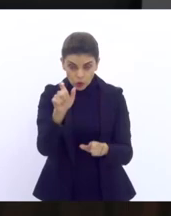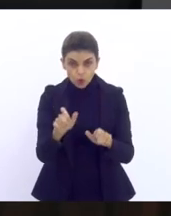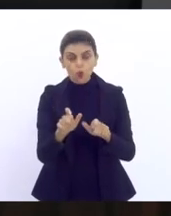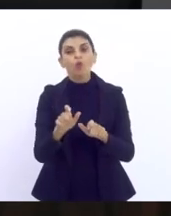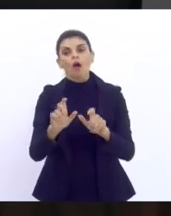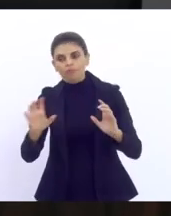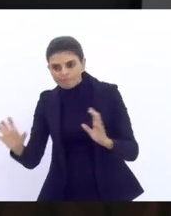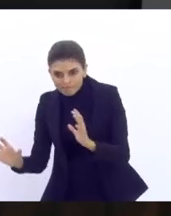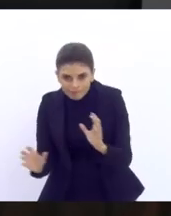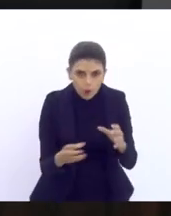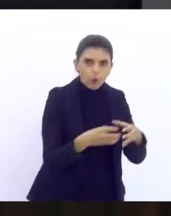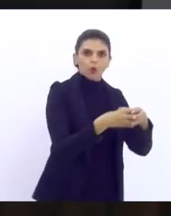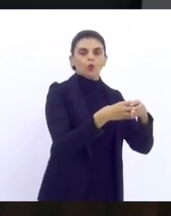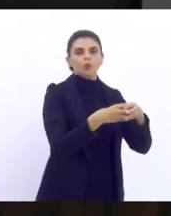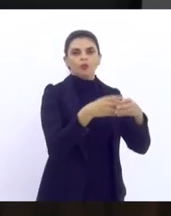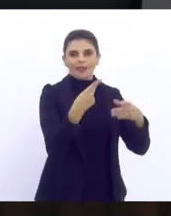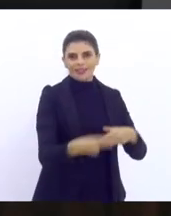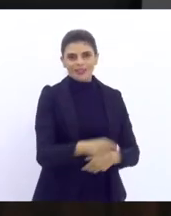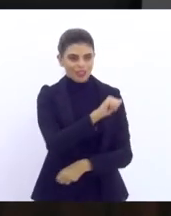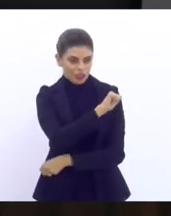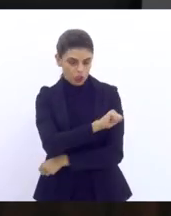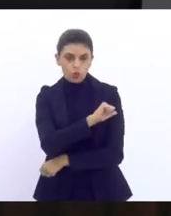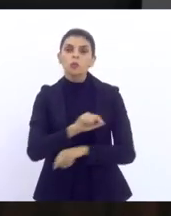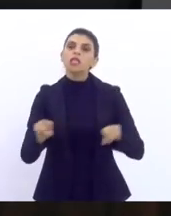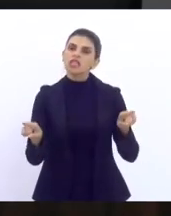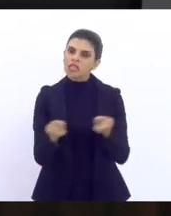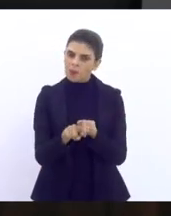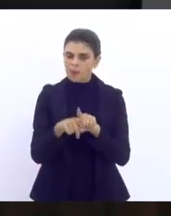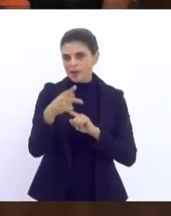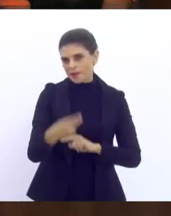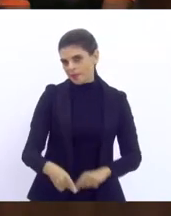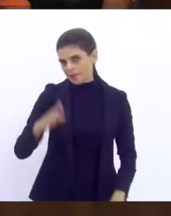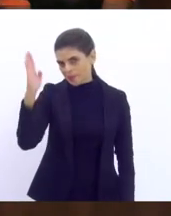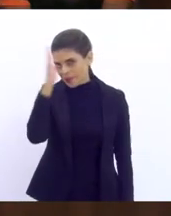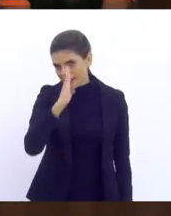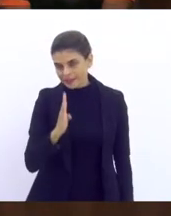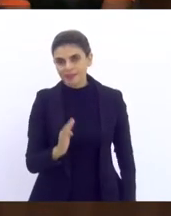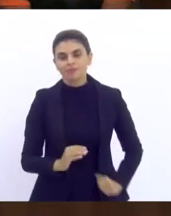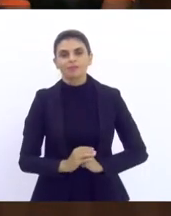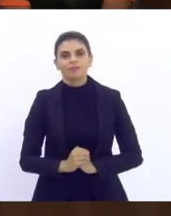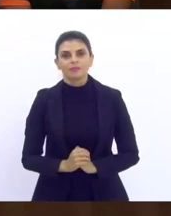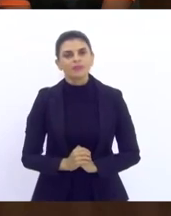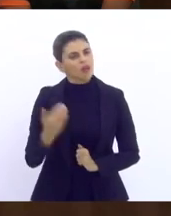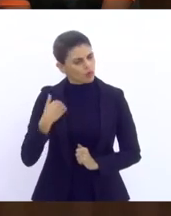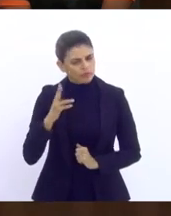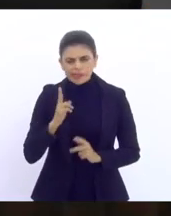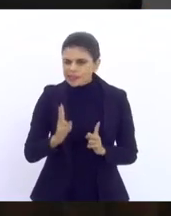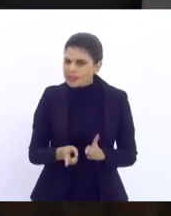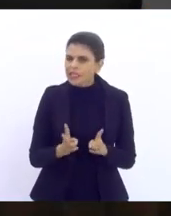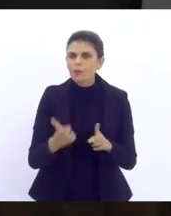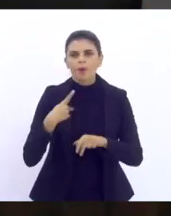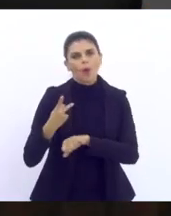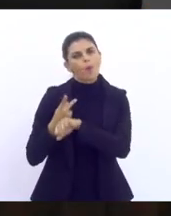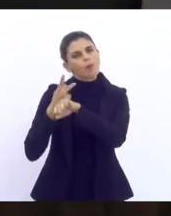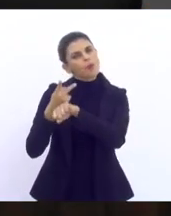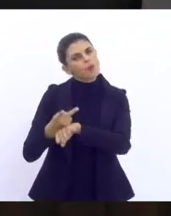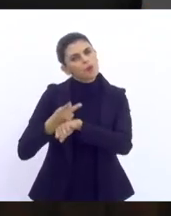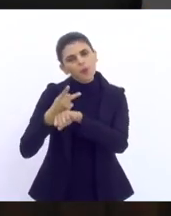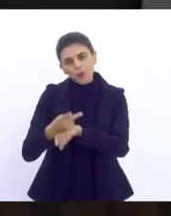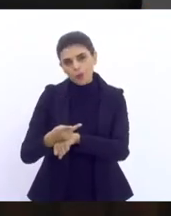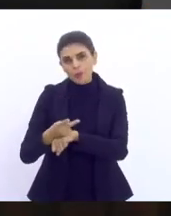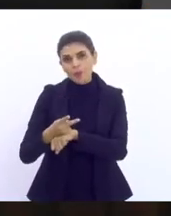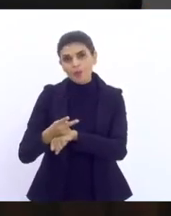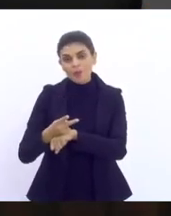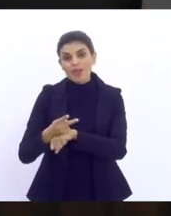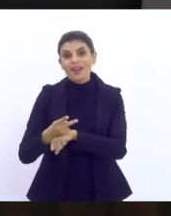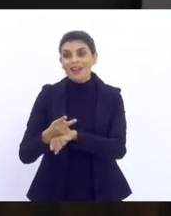não apenas para o nosso Estado, mas também para o nosso país. E como eu sempre procuro dizer, até